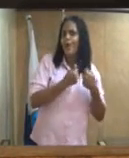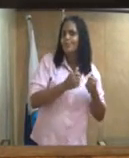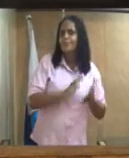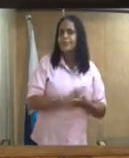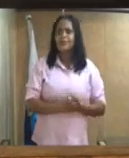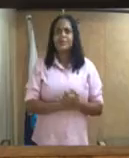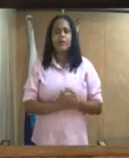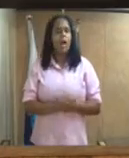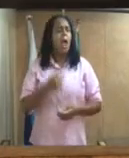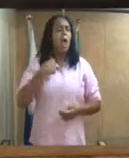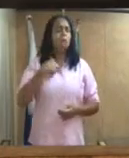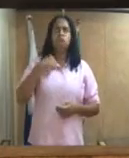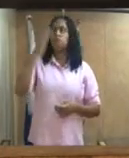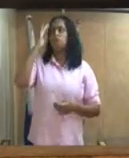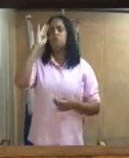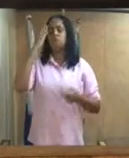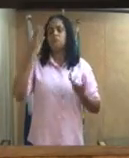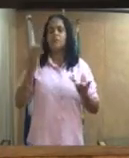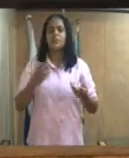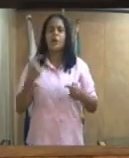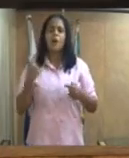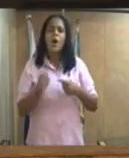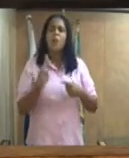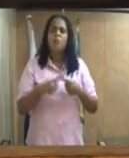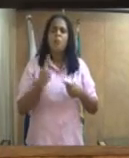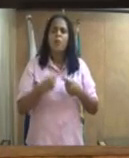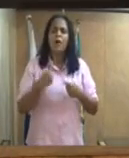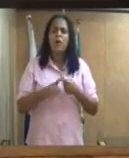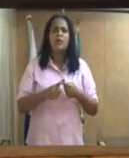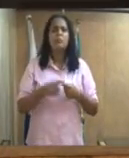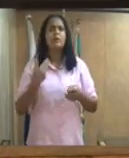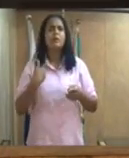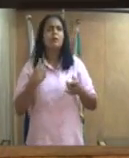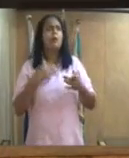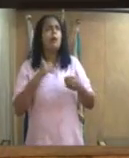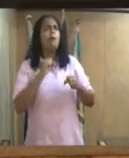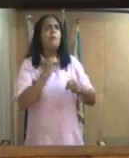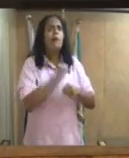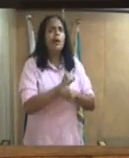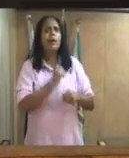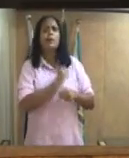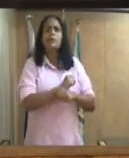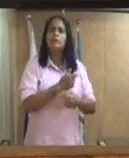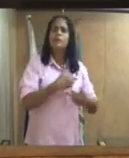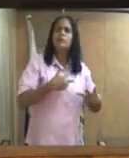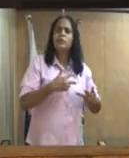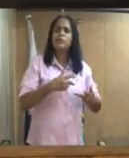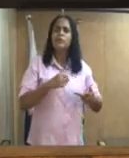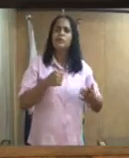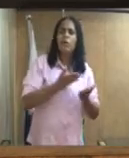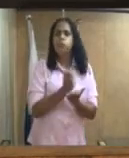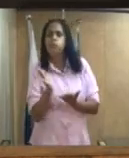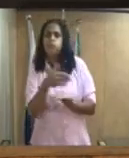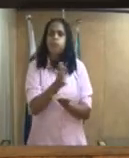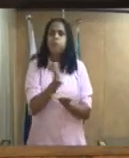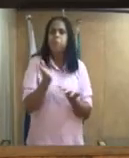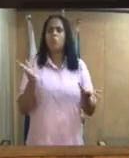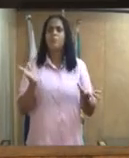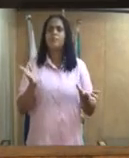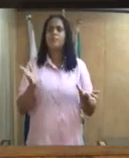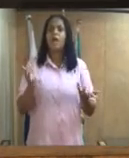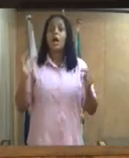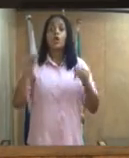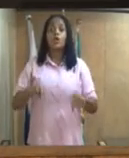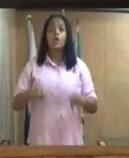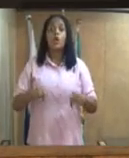não entendo por que tanto entrave, tantas manobras, se a gente está